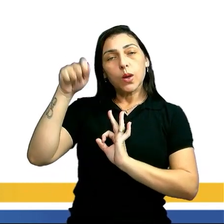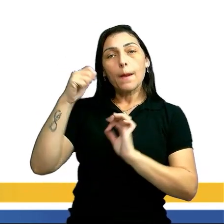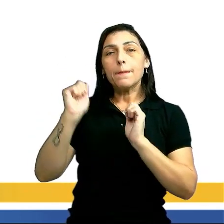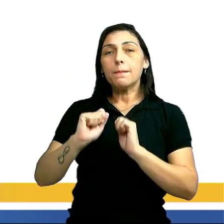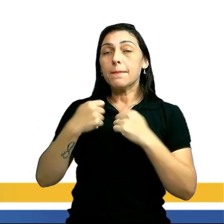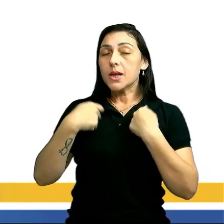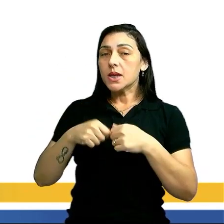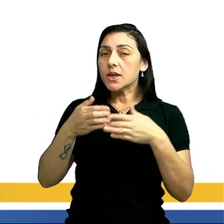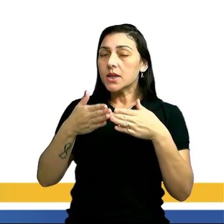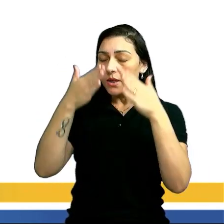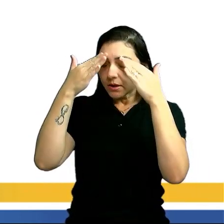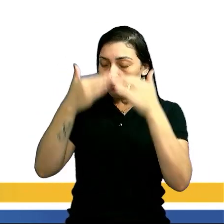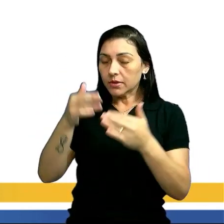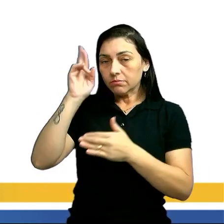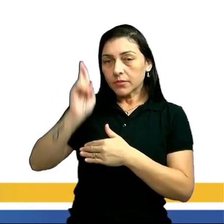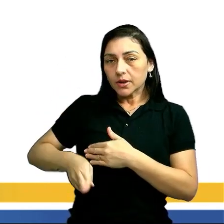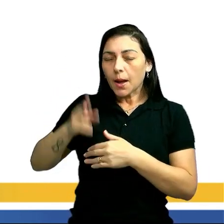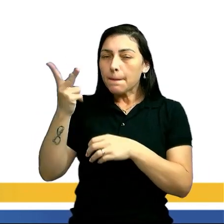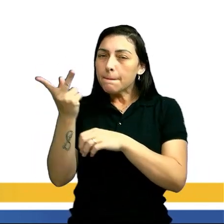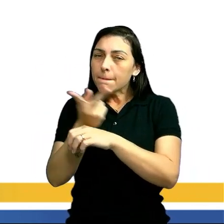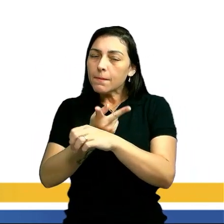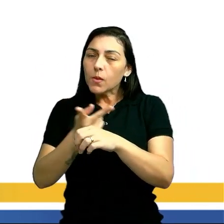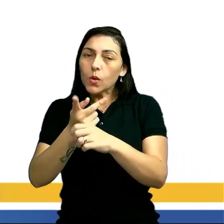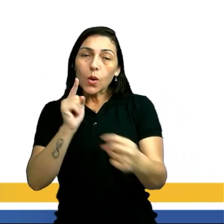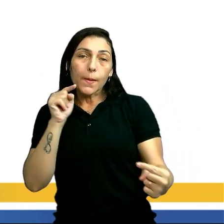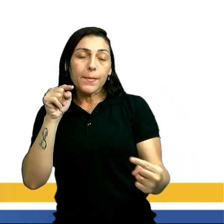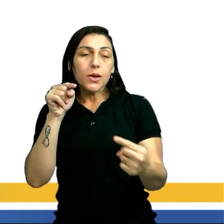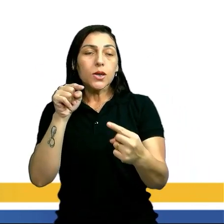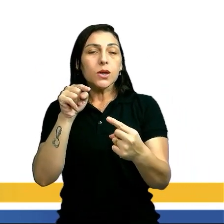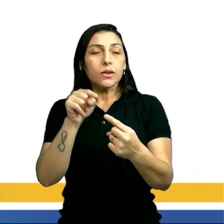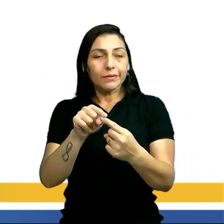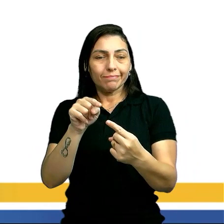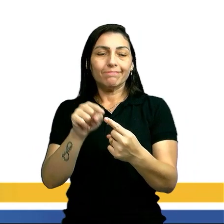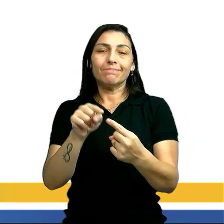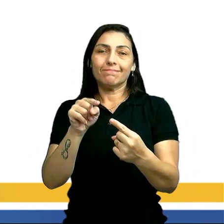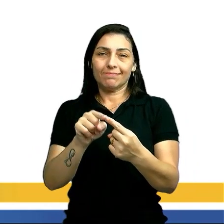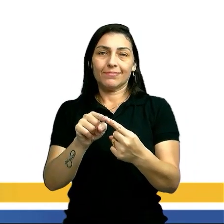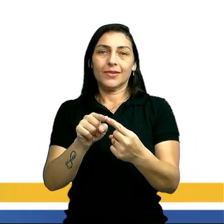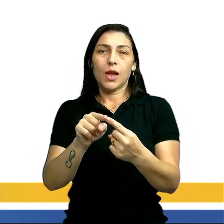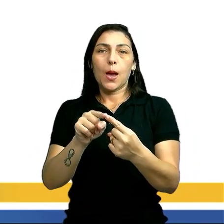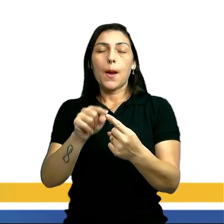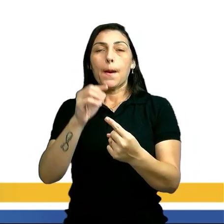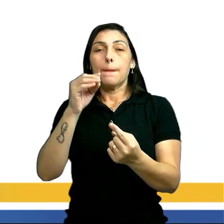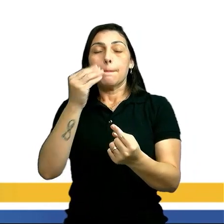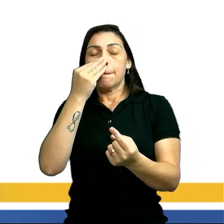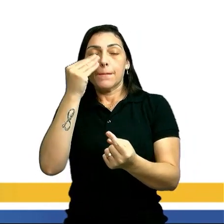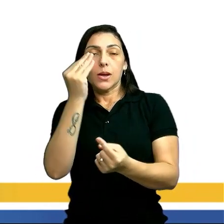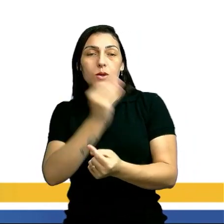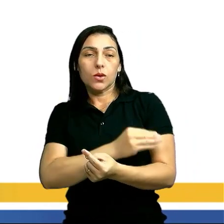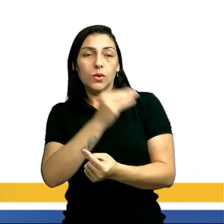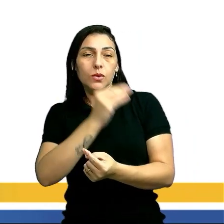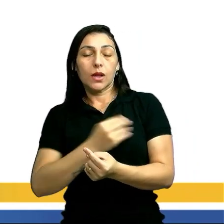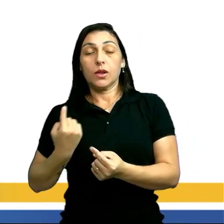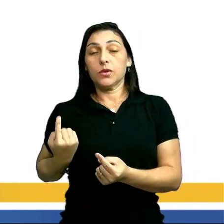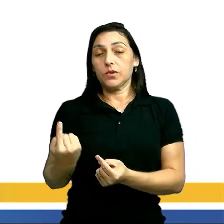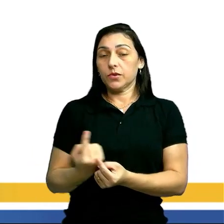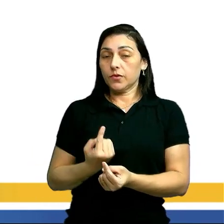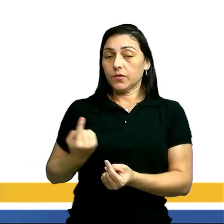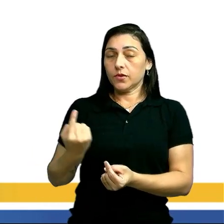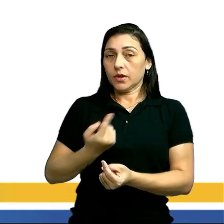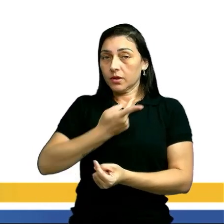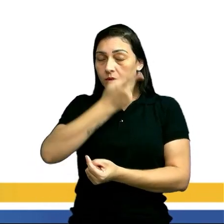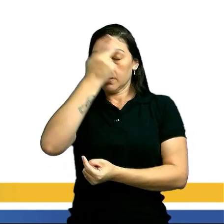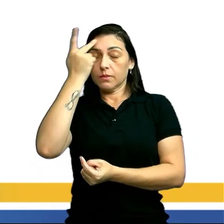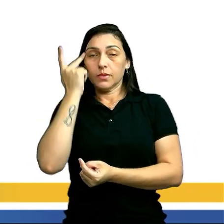razão, procurando atingir tipos ideais, desprezando os traços individuais